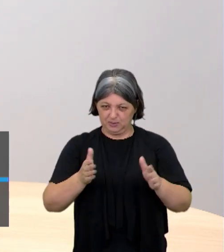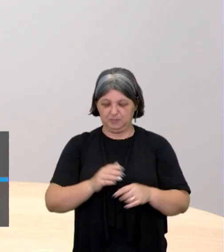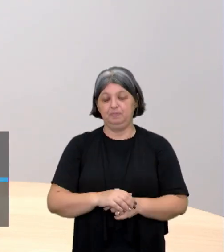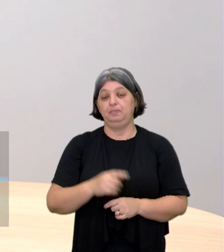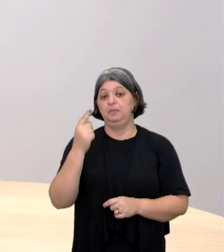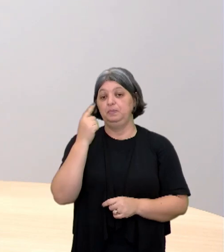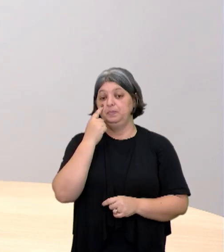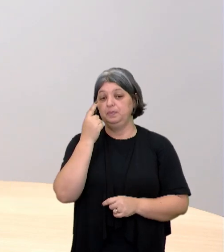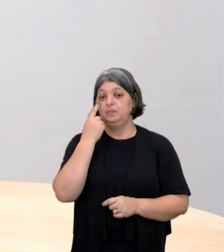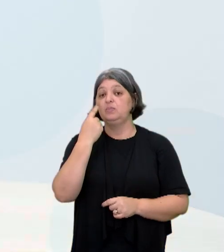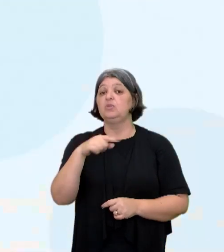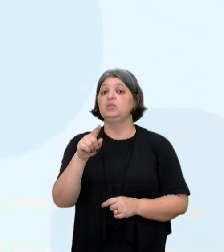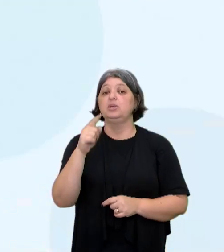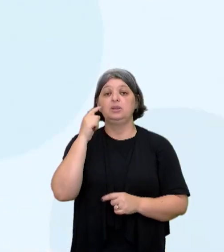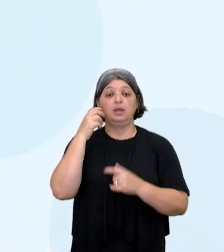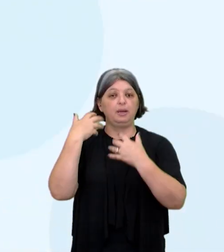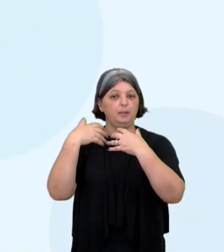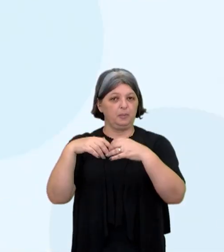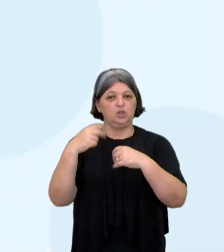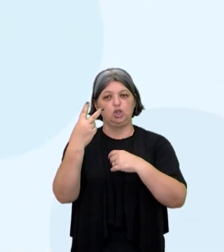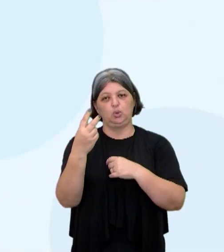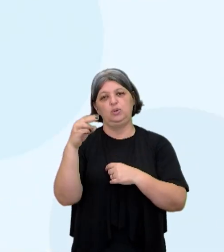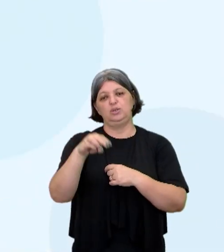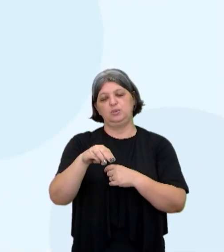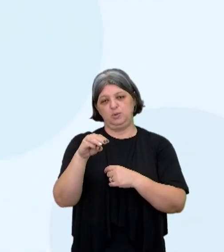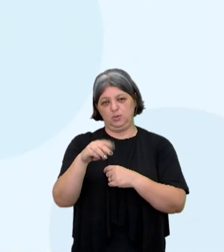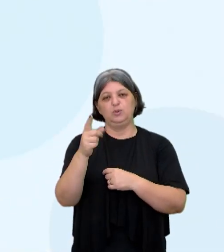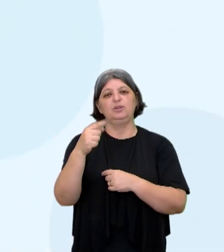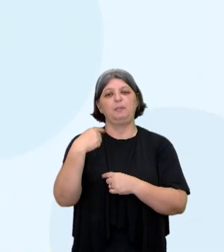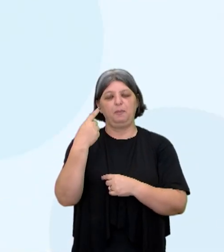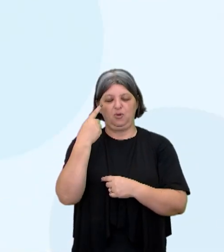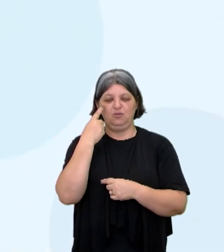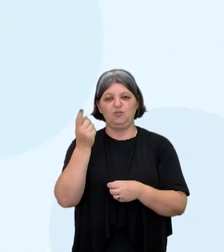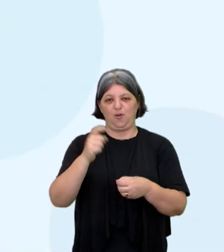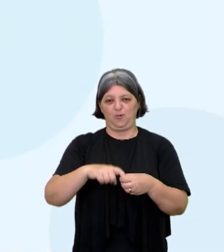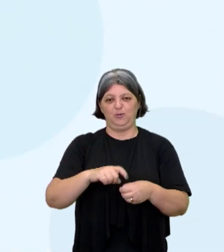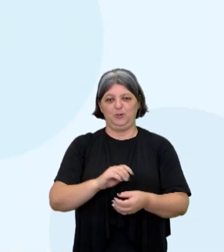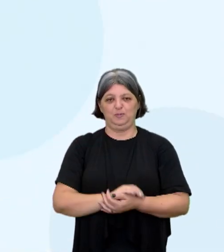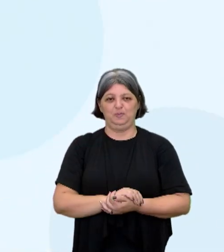na tela para vocês refletirem por 2 minutinhos e a gente já se vê.